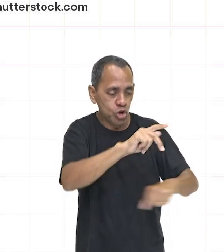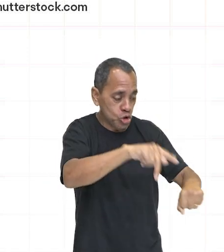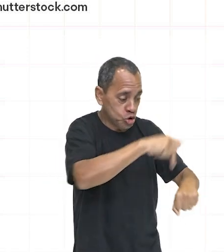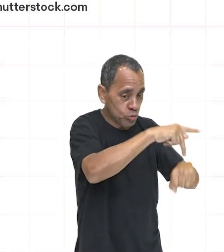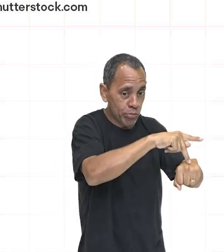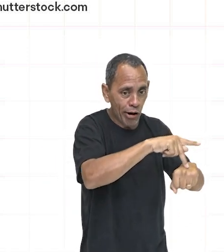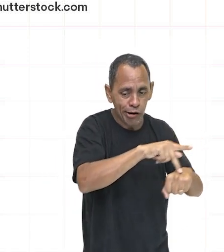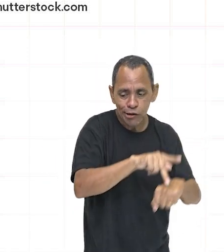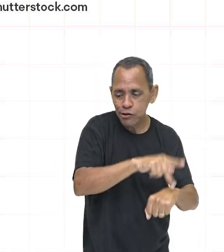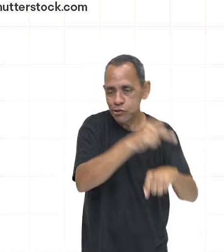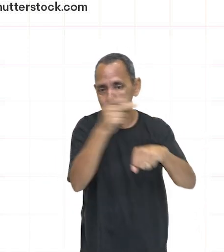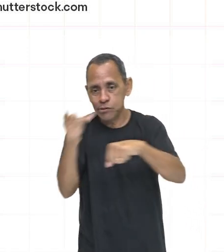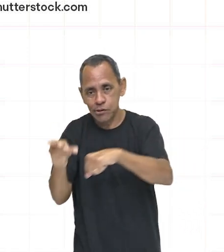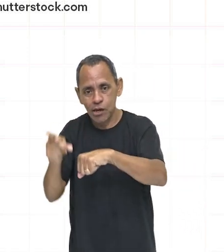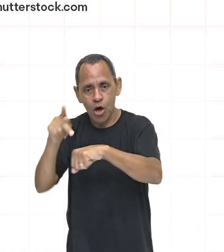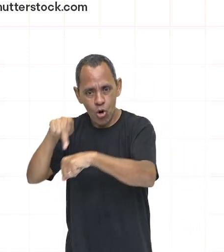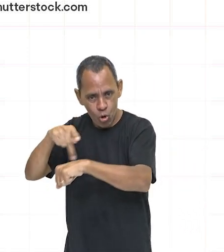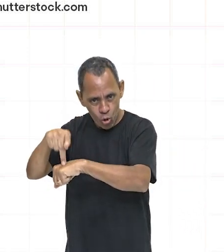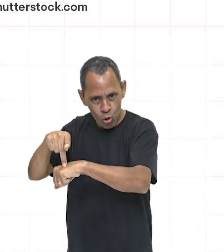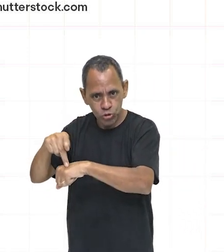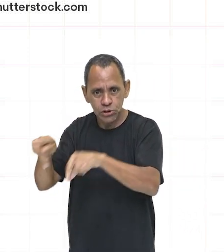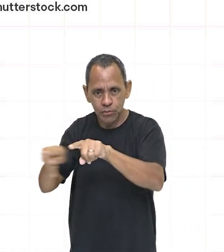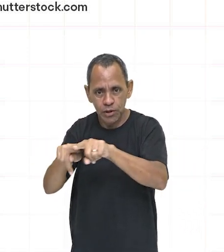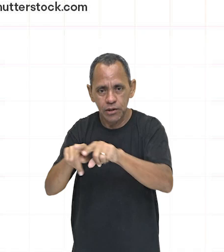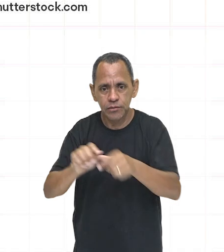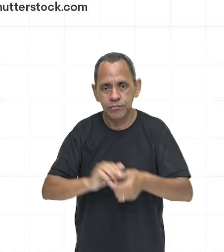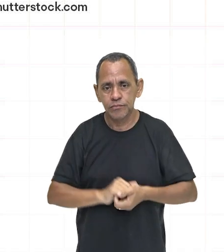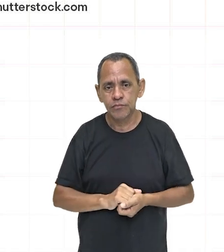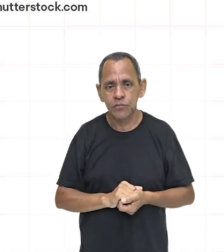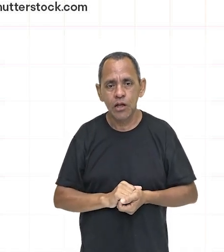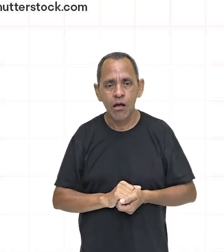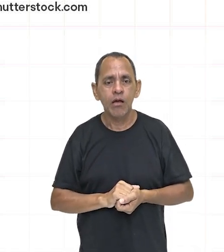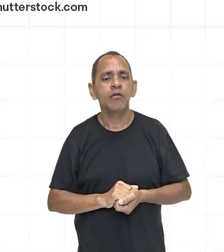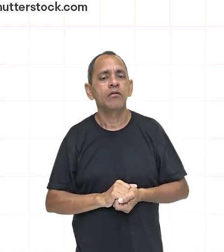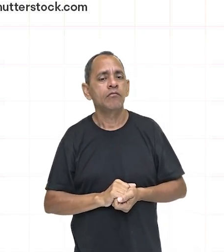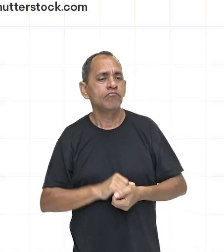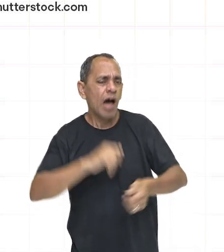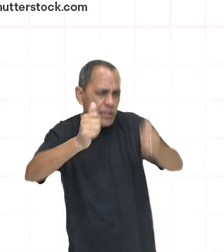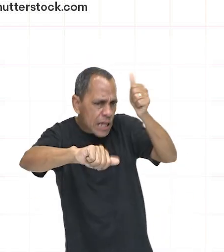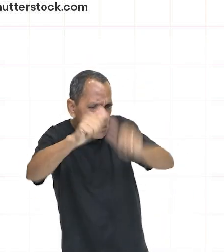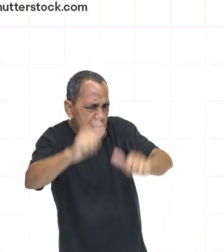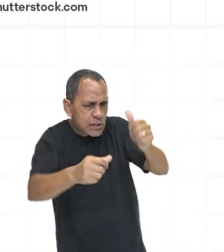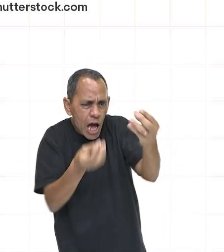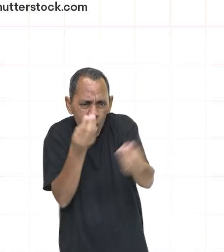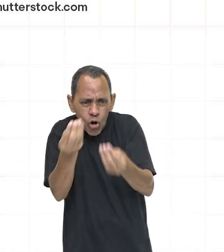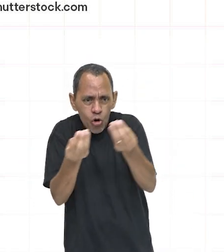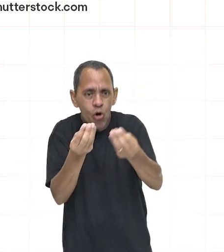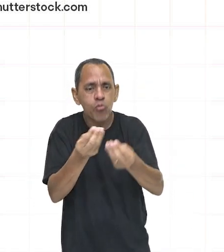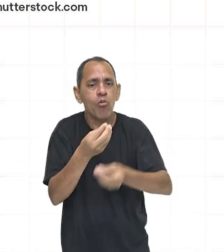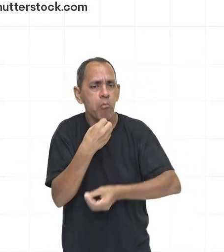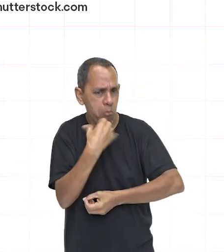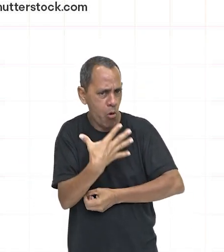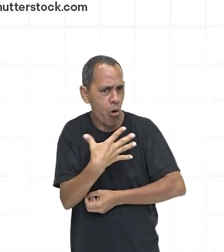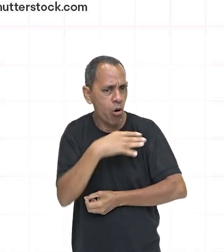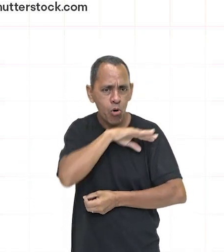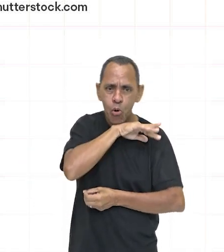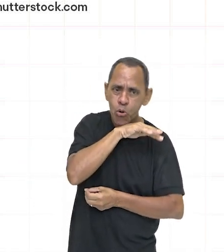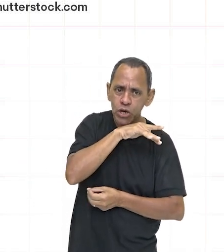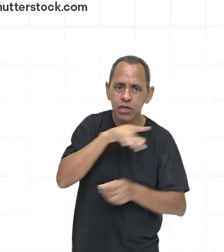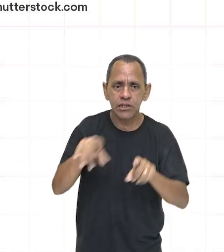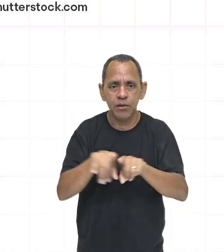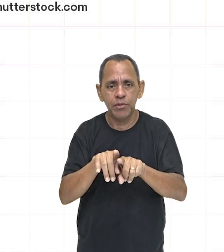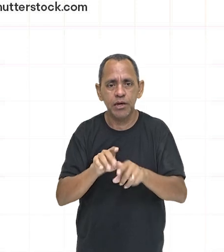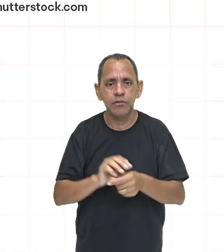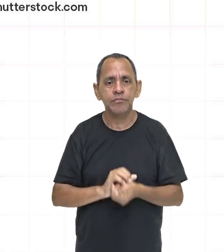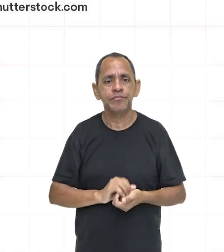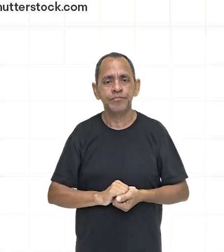também analisar melhor se essa taxa de câmbio ela vai ser boa ou não. Vamos ver um exemplo agora